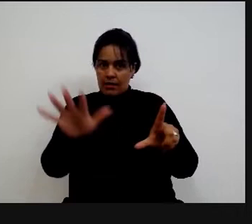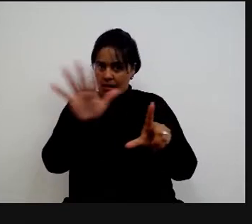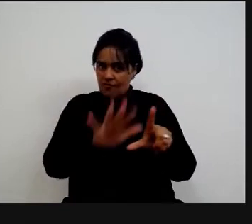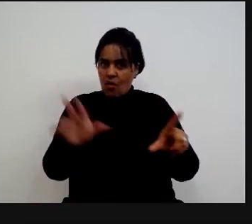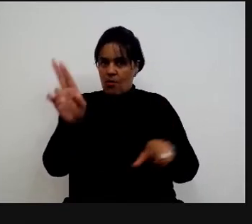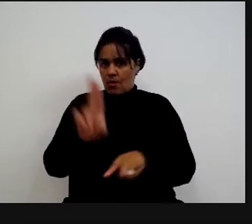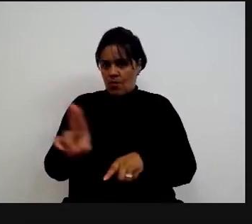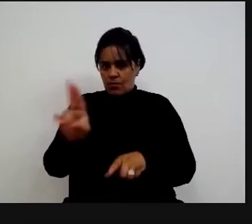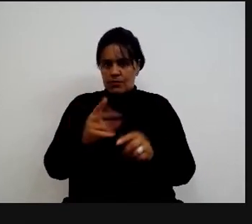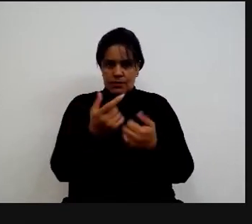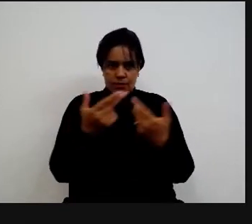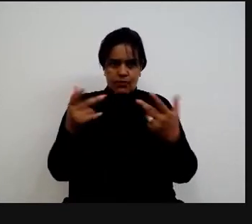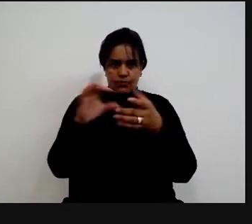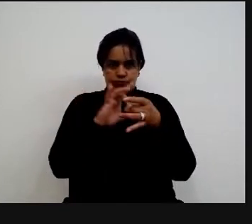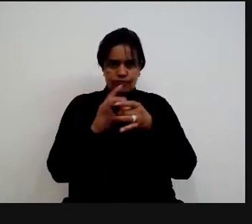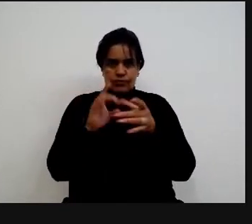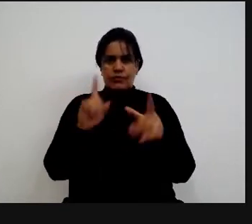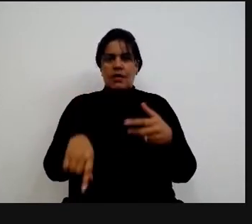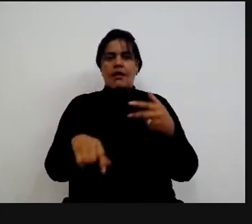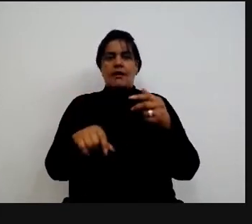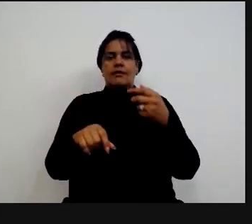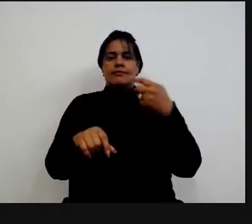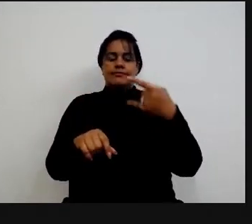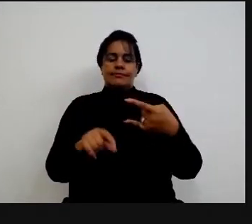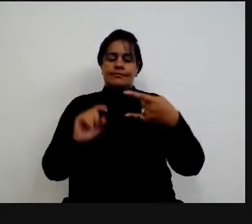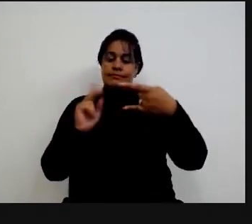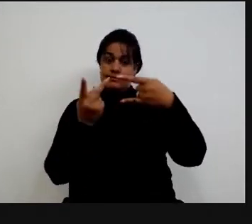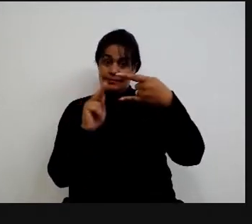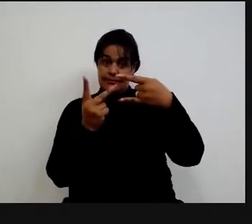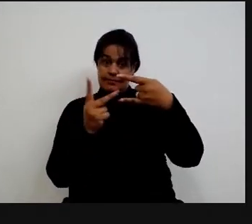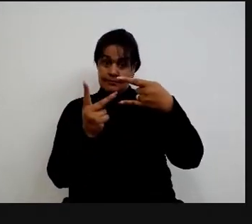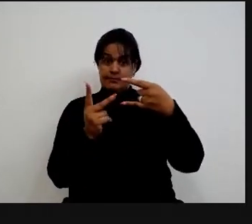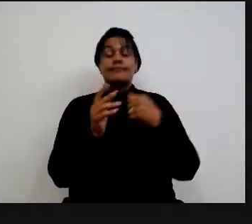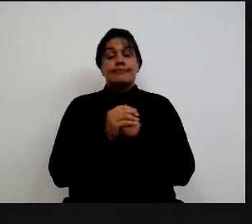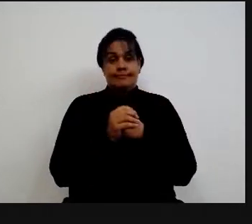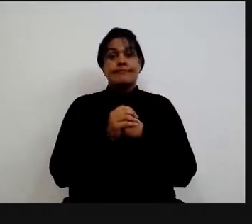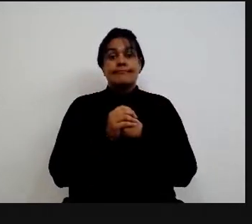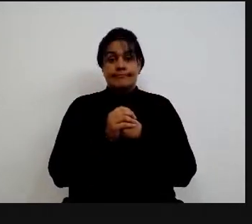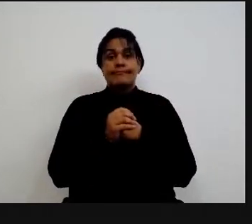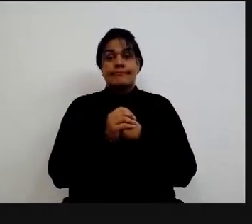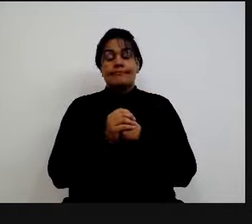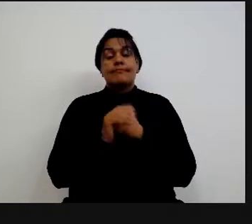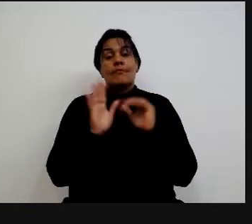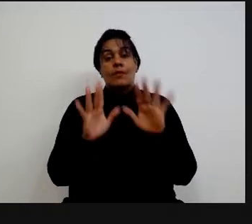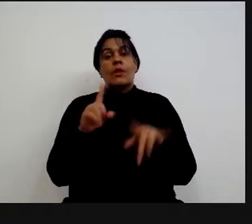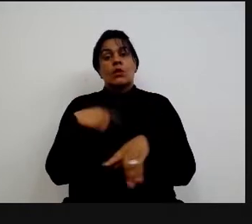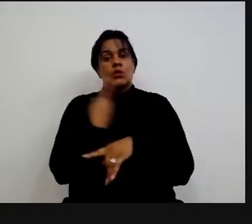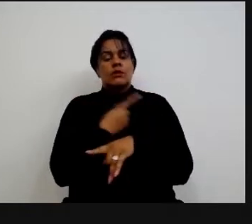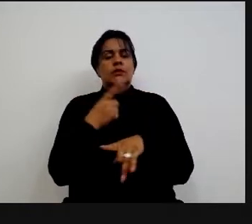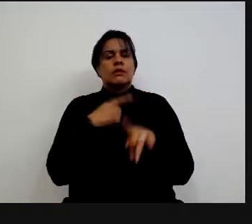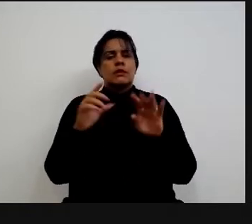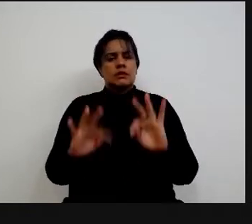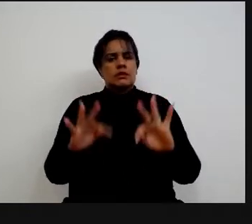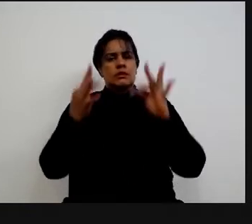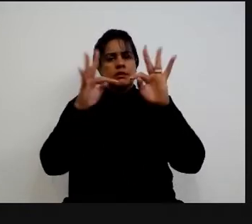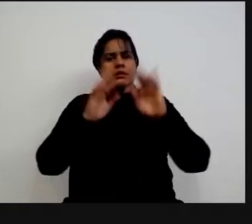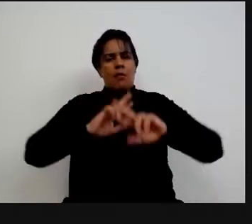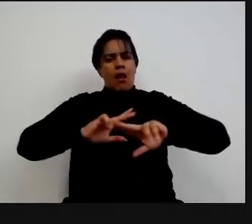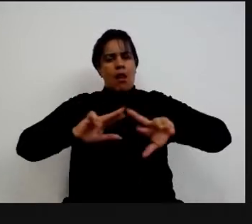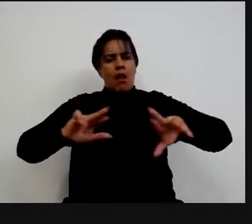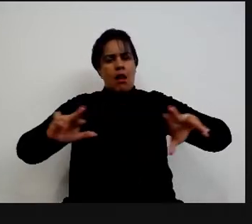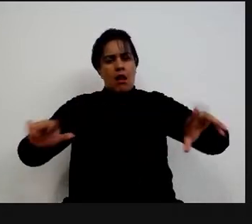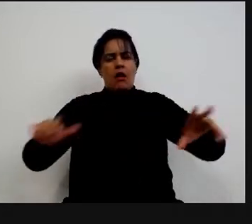de utilização em conjunto, né, o Teams. A gente tem uma série de inovações tecnológicas também